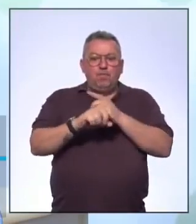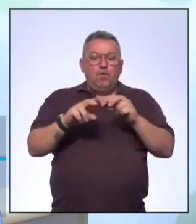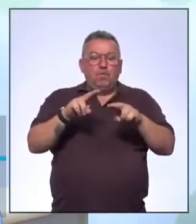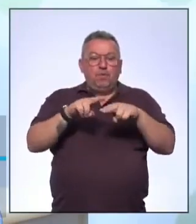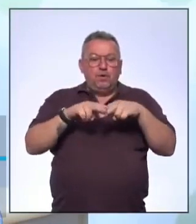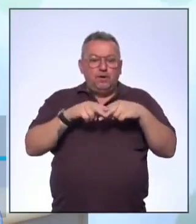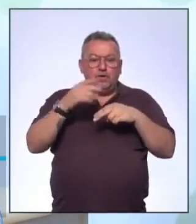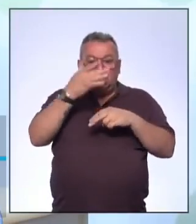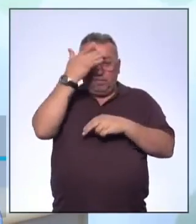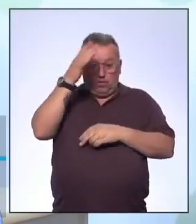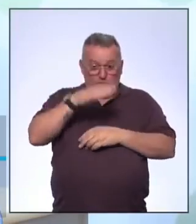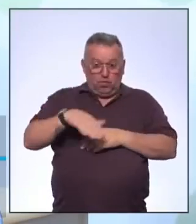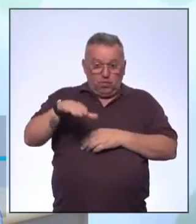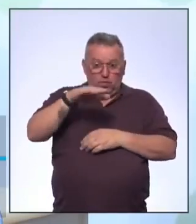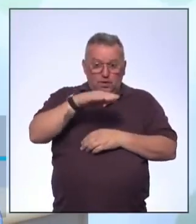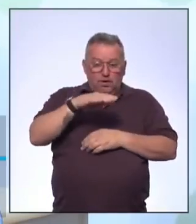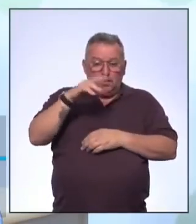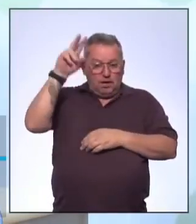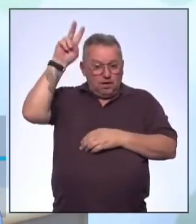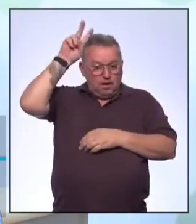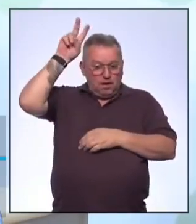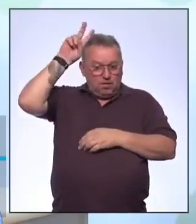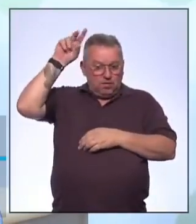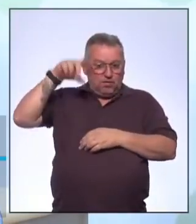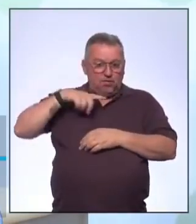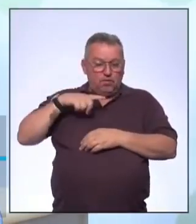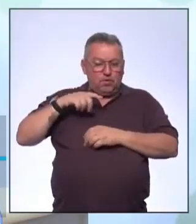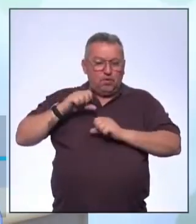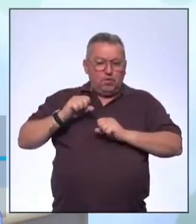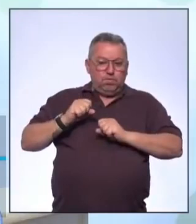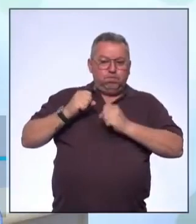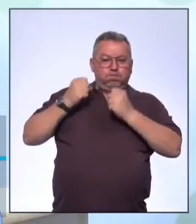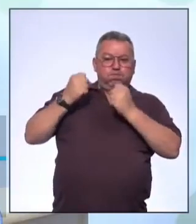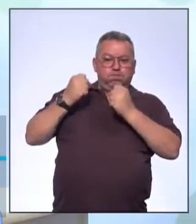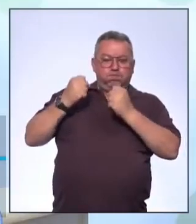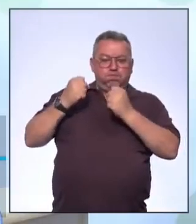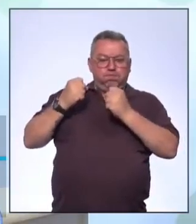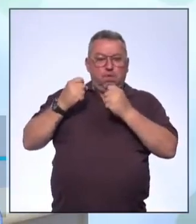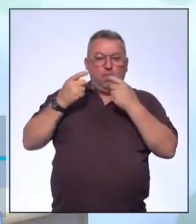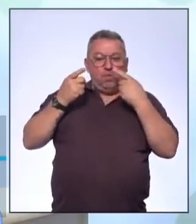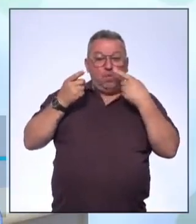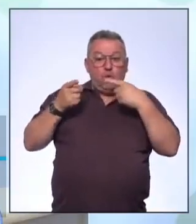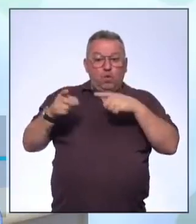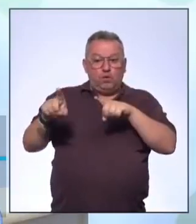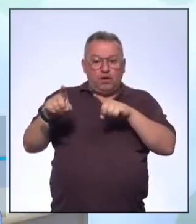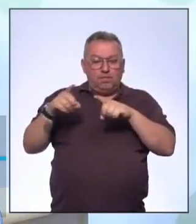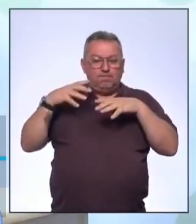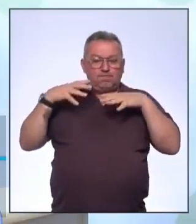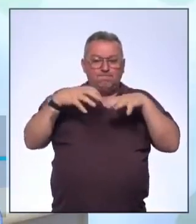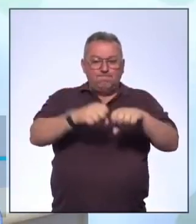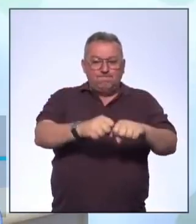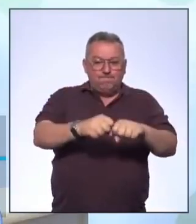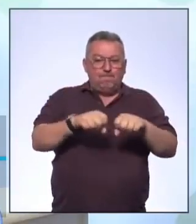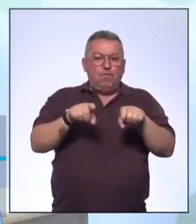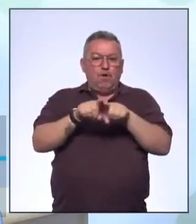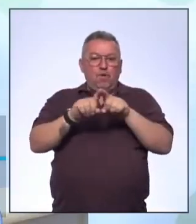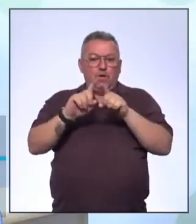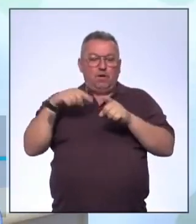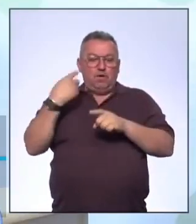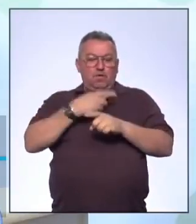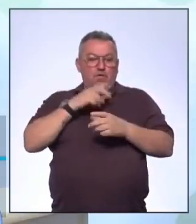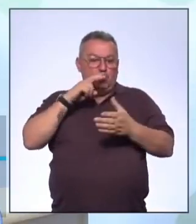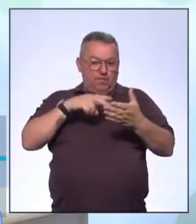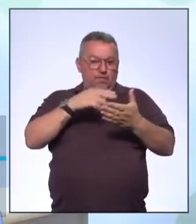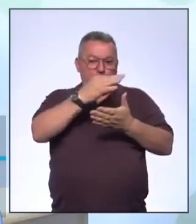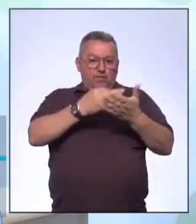Portanto, os nativos tiveram grande resistência contra essa dominação. E no texto que nós